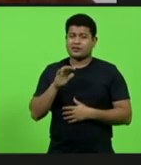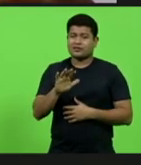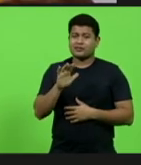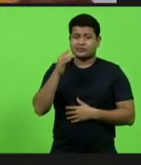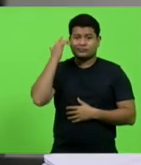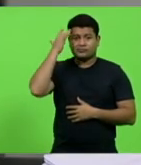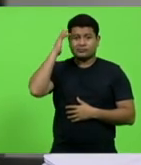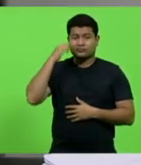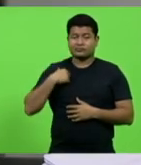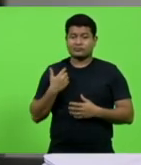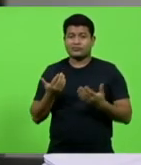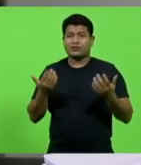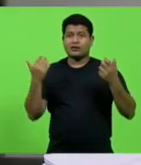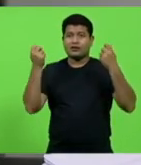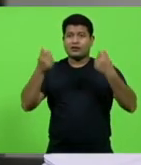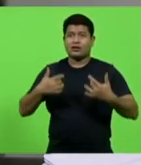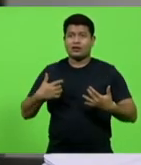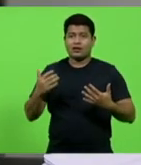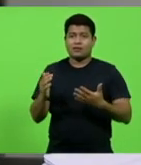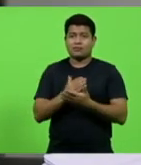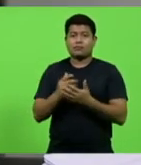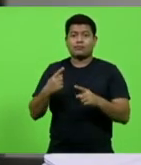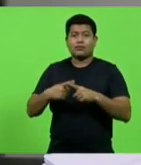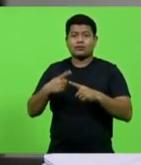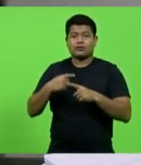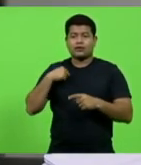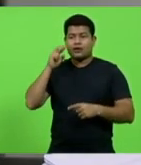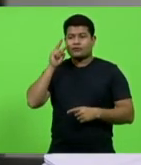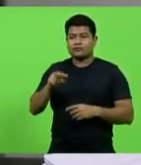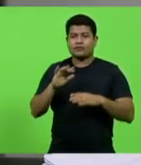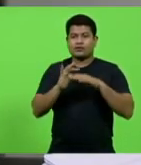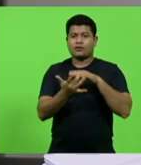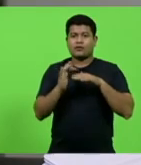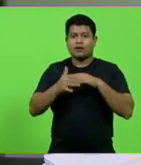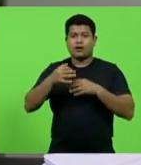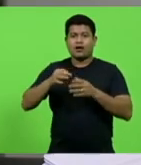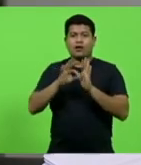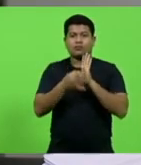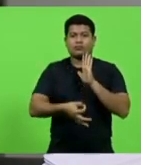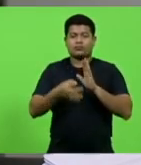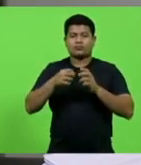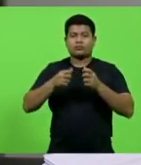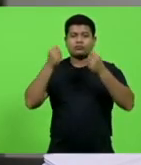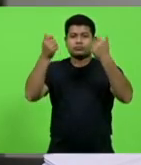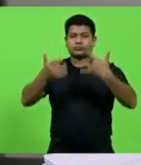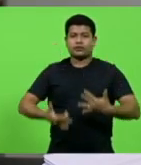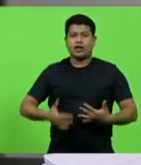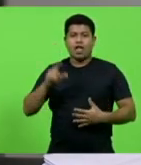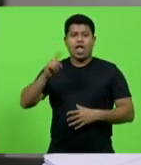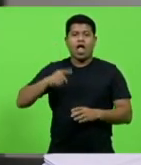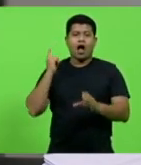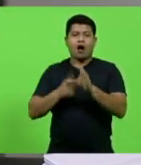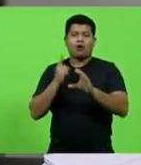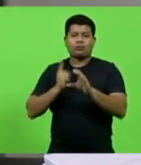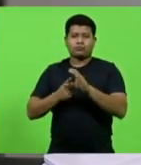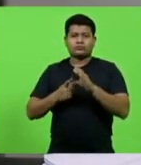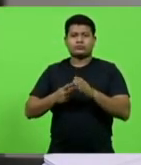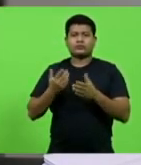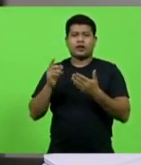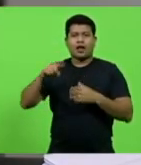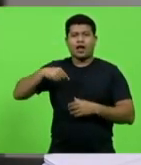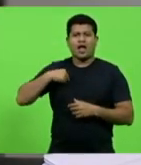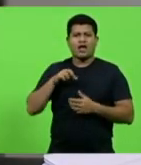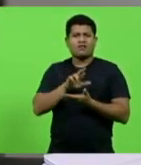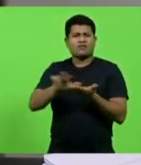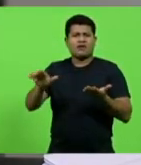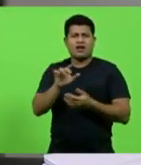classificar, porque eu estava olhando os comentários da rede social, e quem é contra o projeto é comunista, é doutrinador, é esquerdopata, é tudo que...